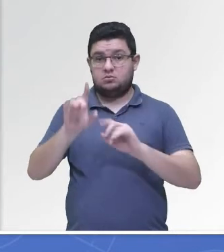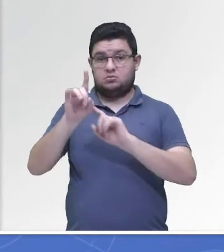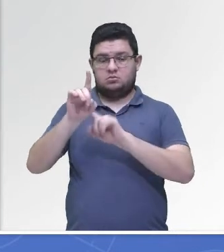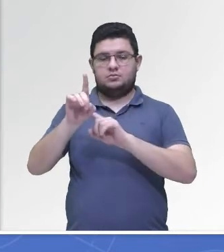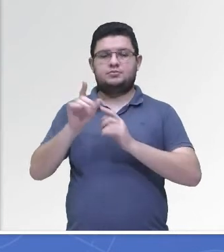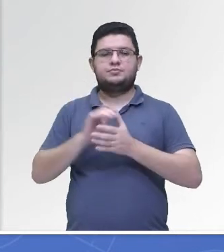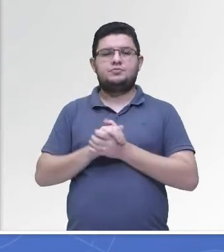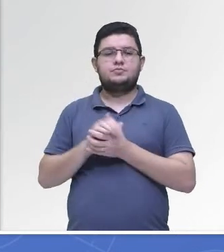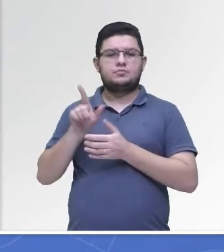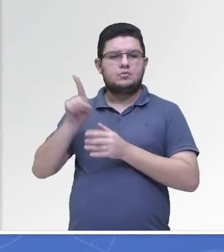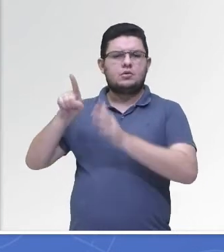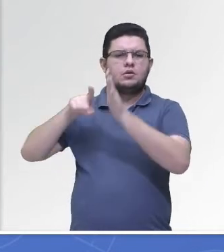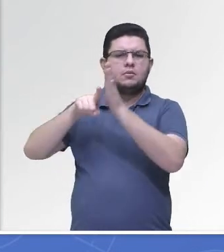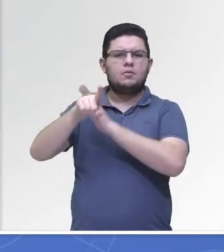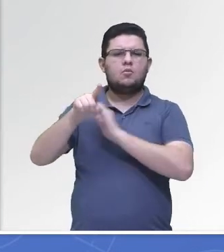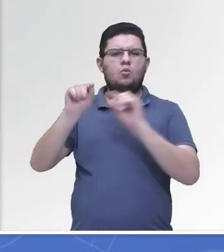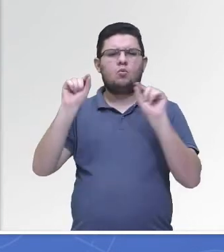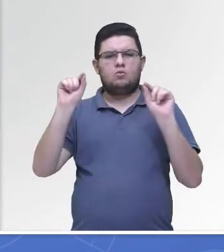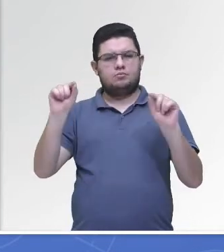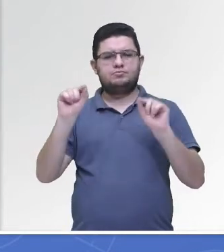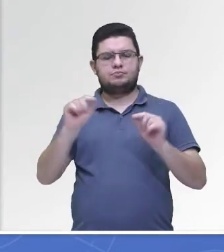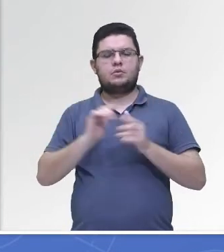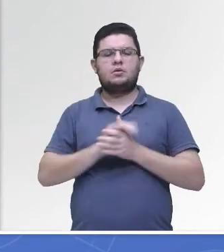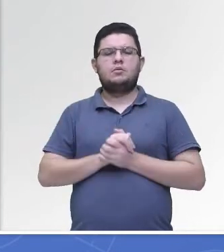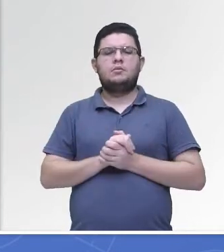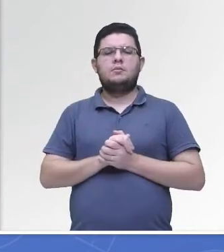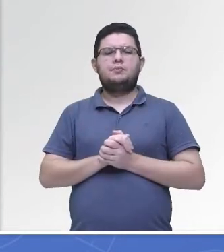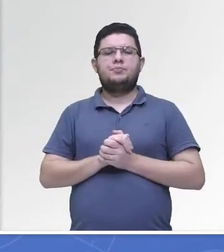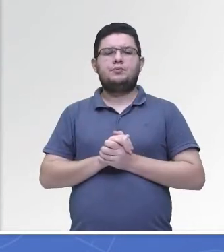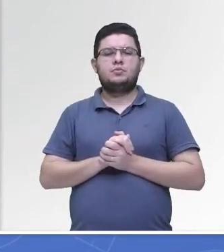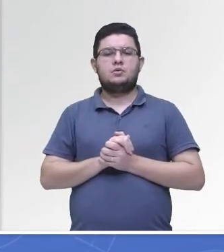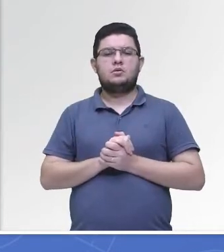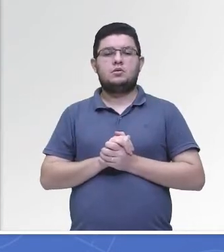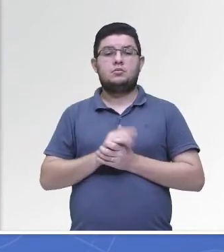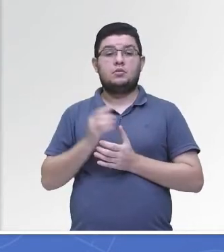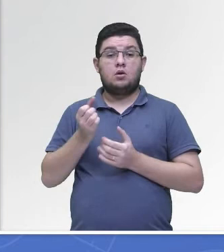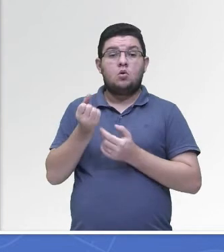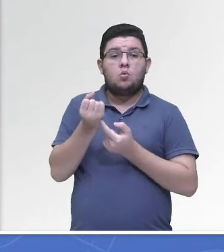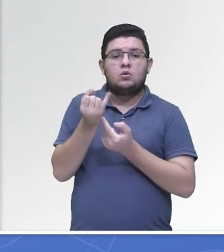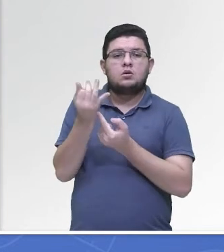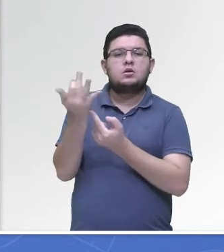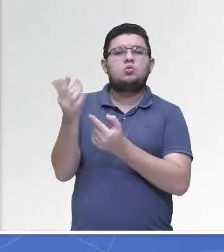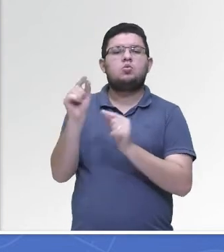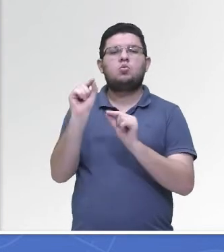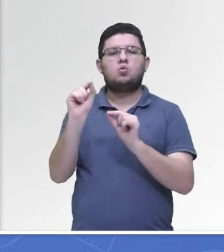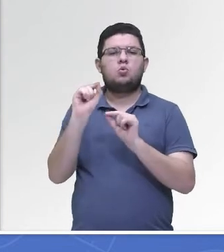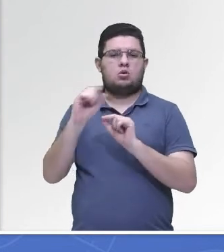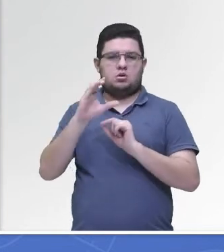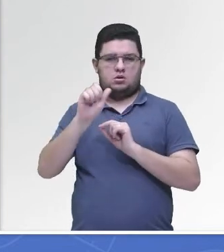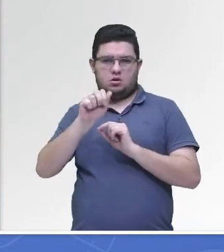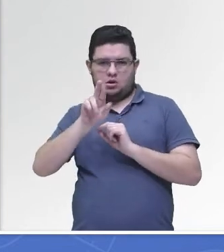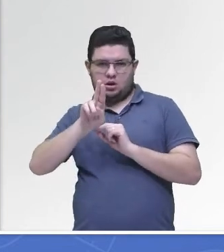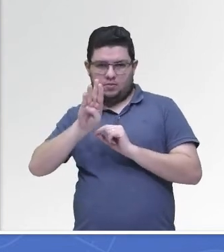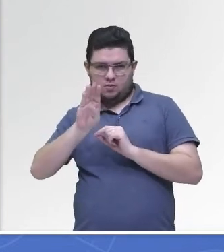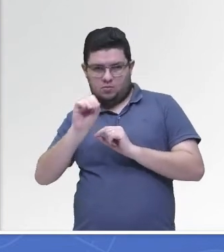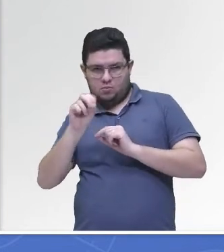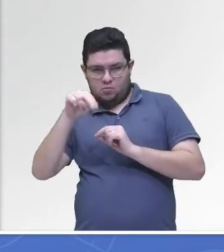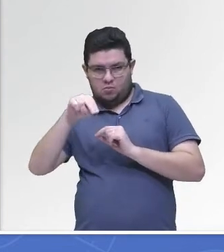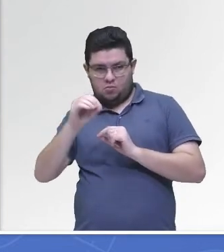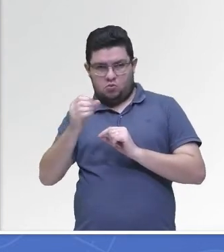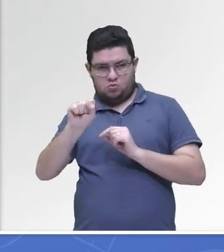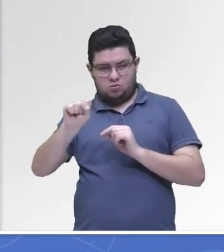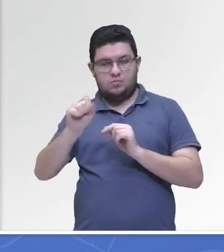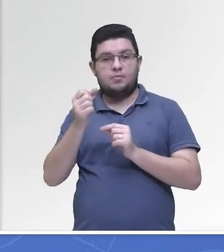está querendo saber, analisando a estrutura, tem quantos carbonos primários e carbonos